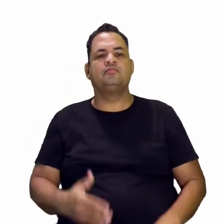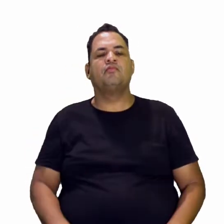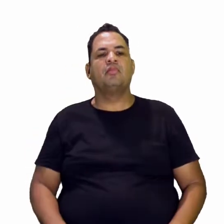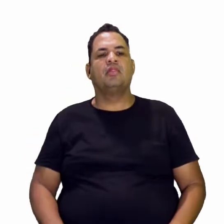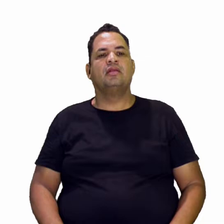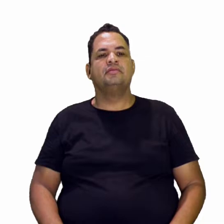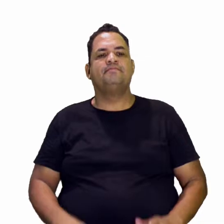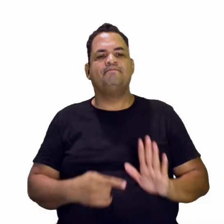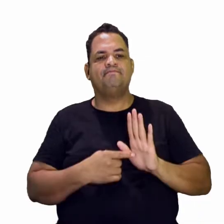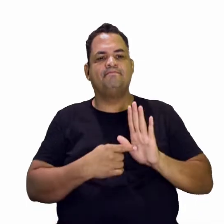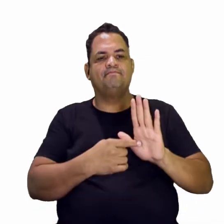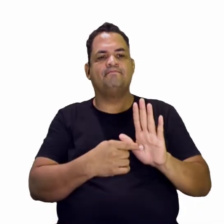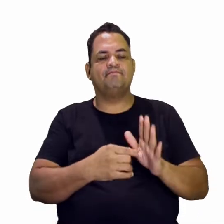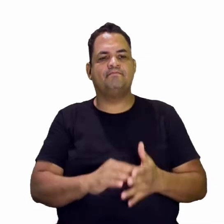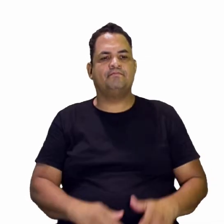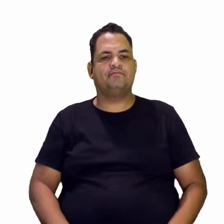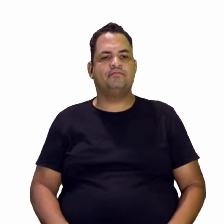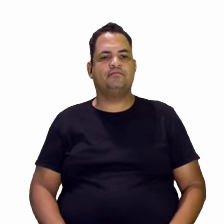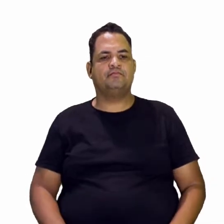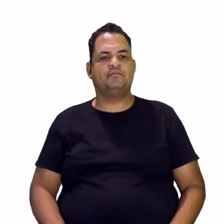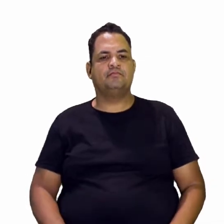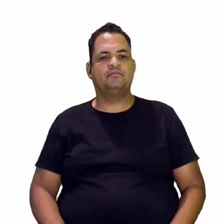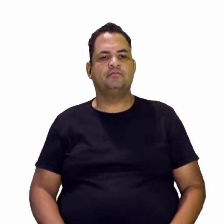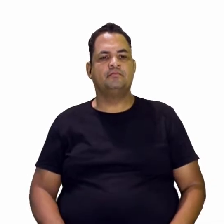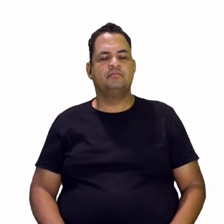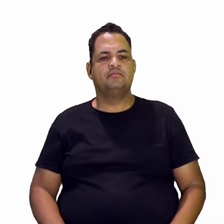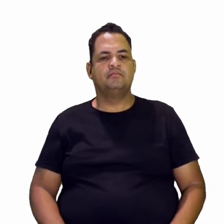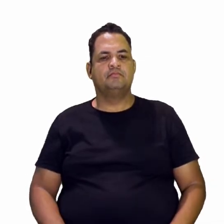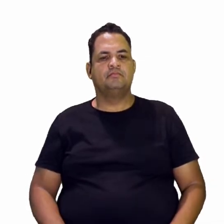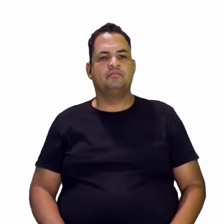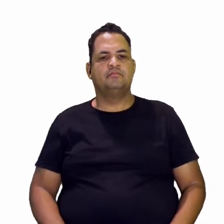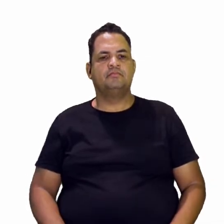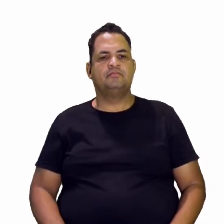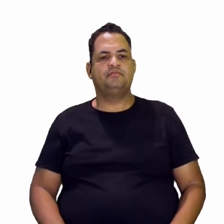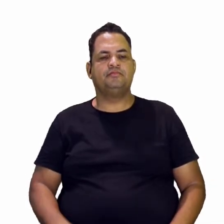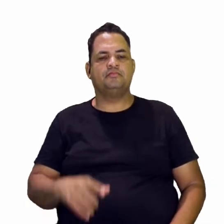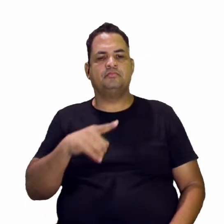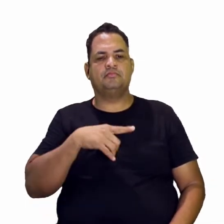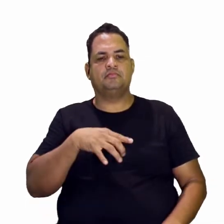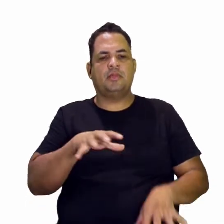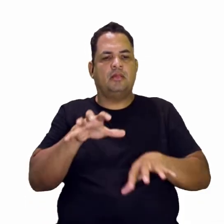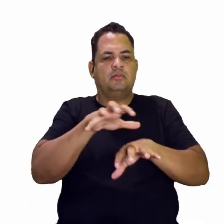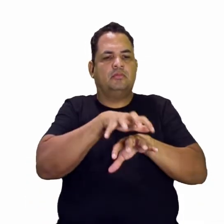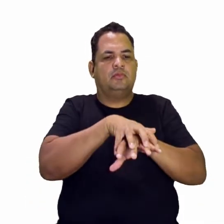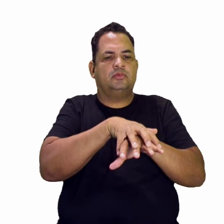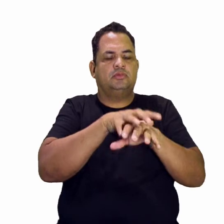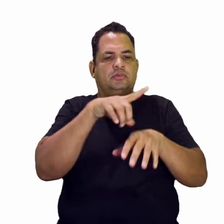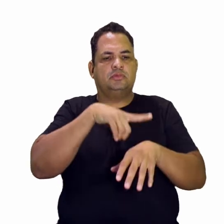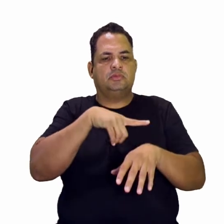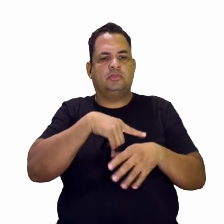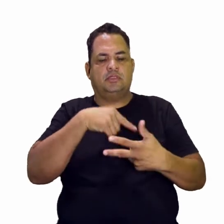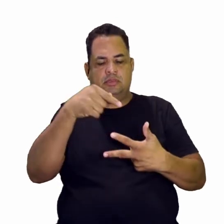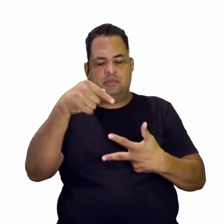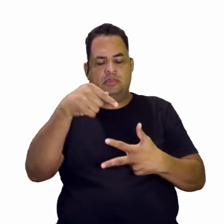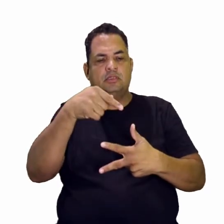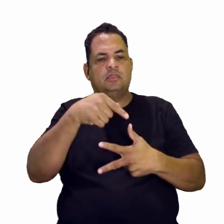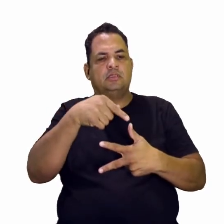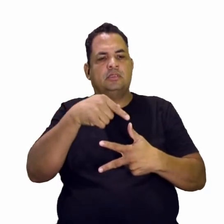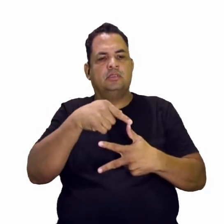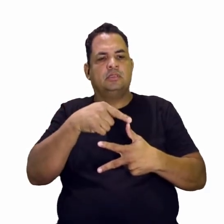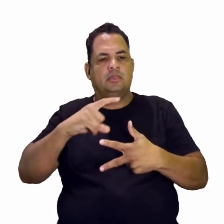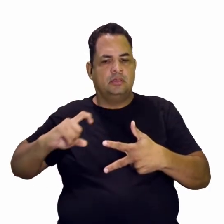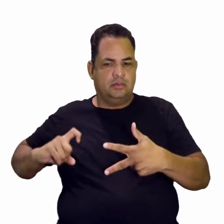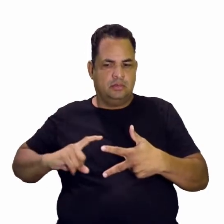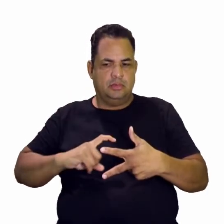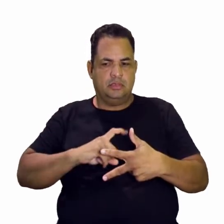principais representantes, tá, desse reino. O reino Monera, ele vai ser composto pelas